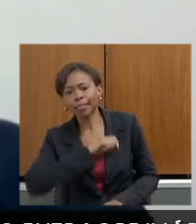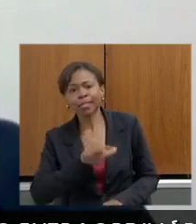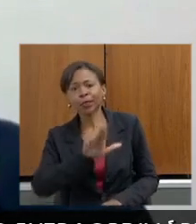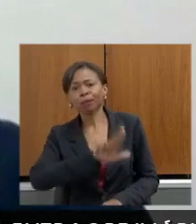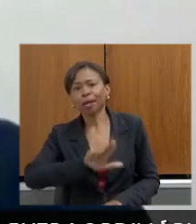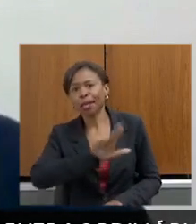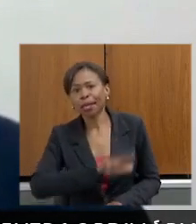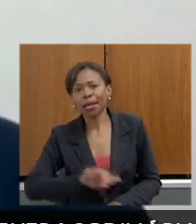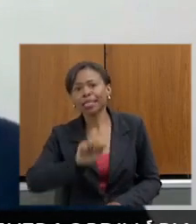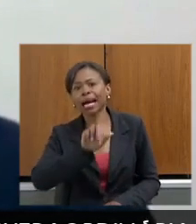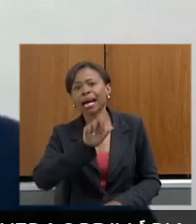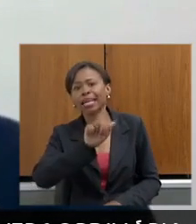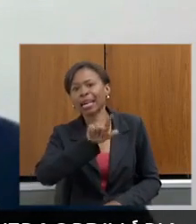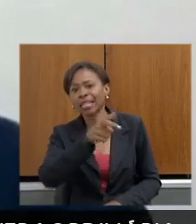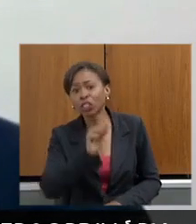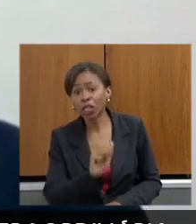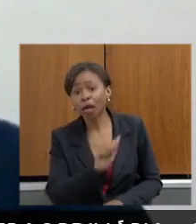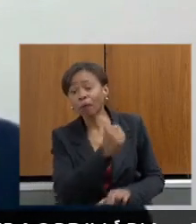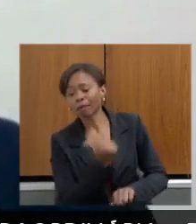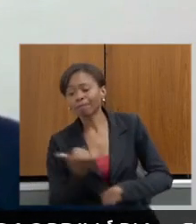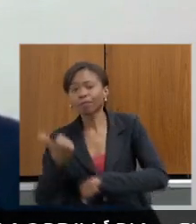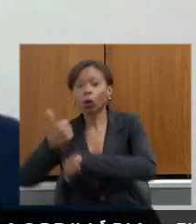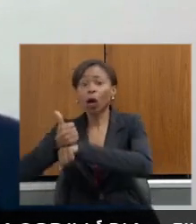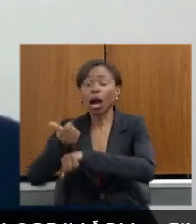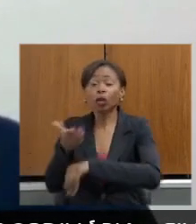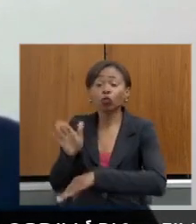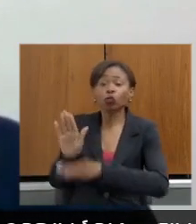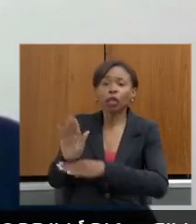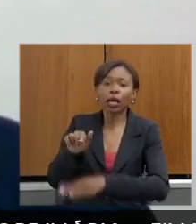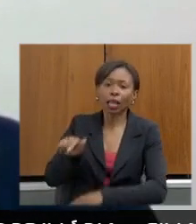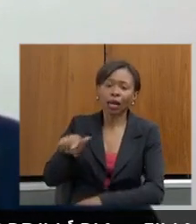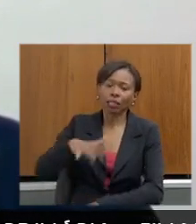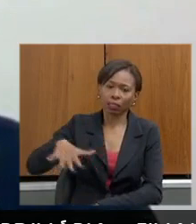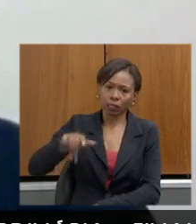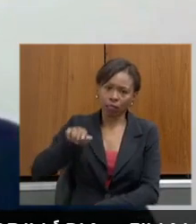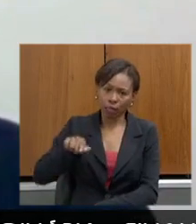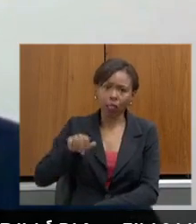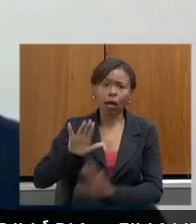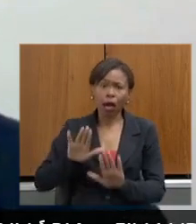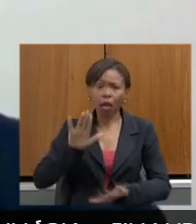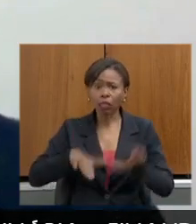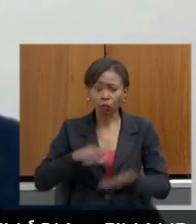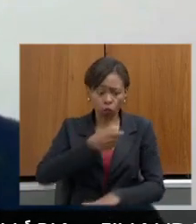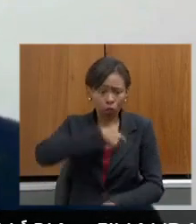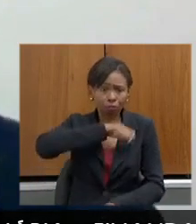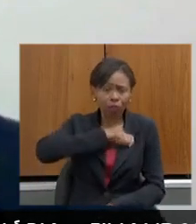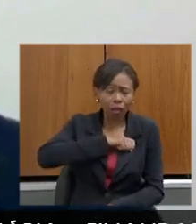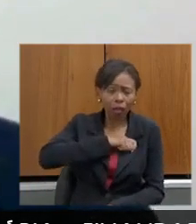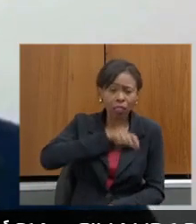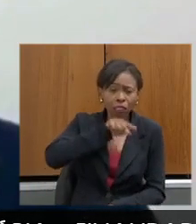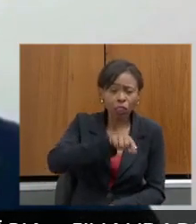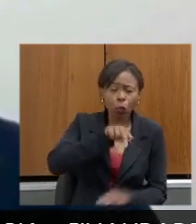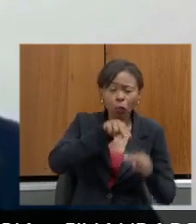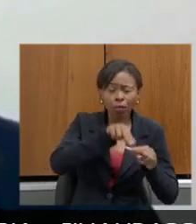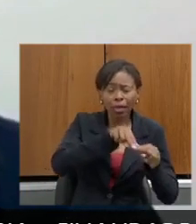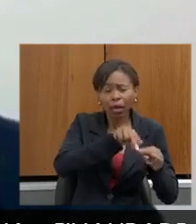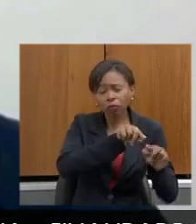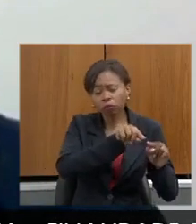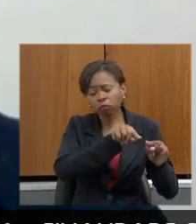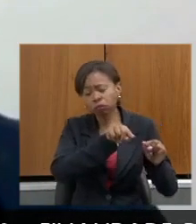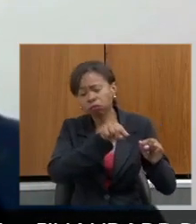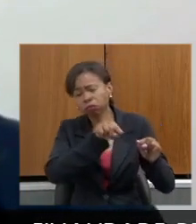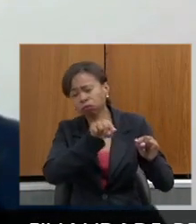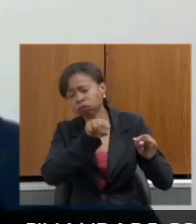complementar o plantão de Patrocínio e muitas eso o delegado saiu de Uberaba 250 para ir